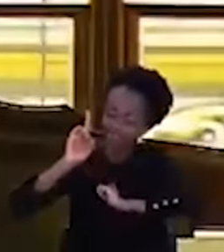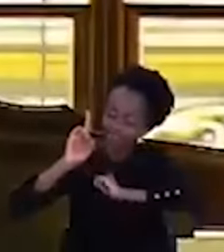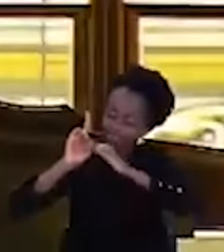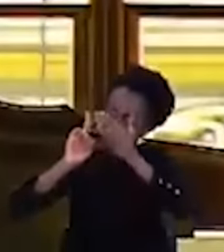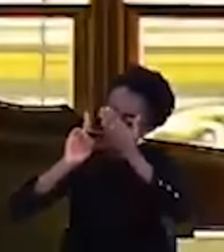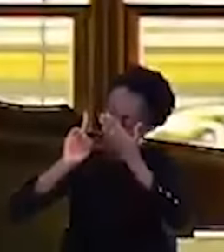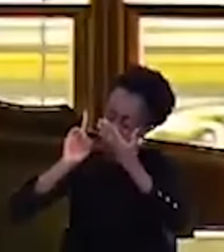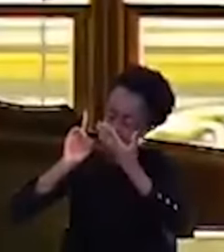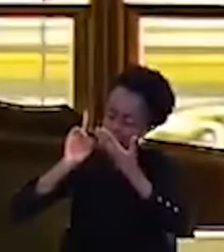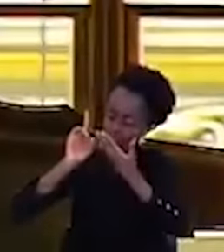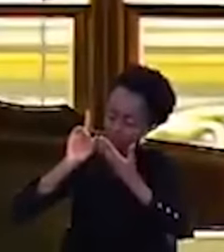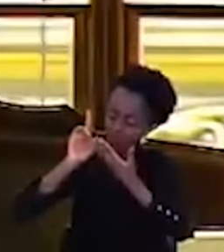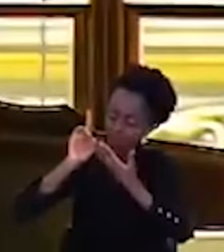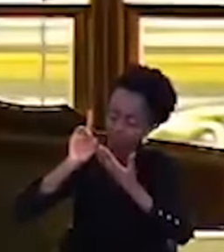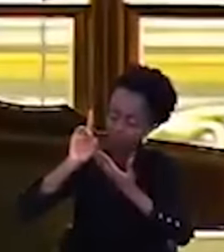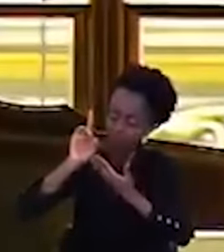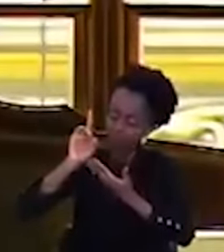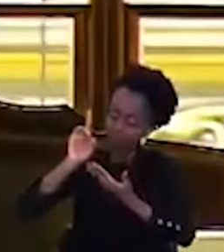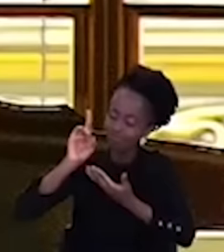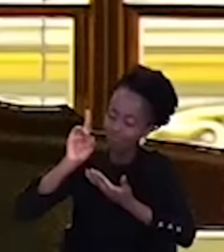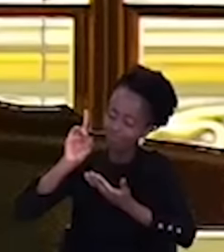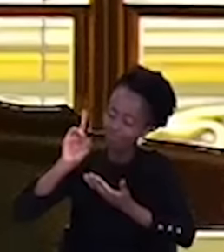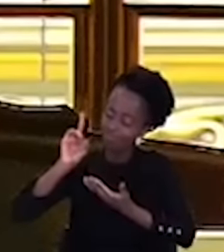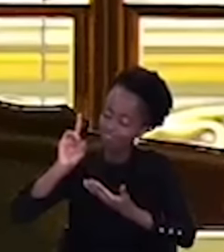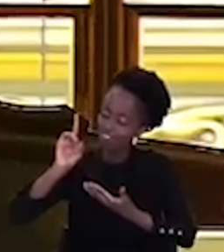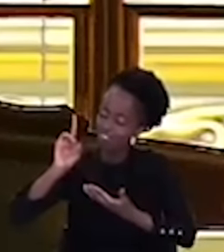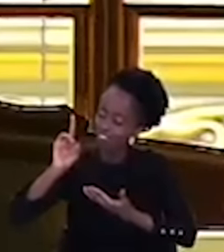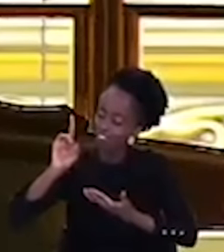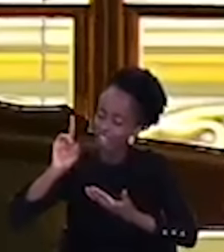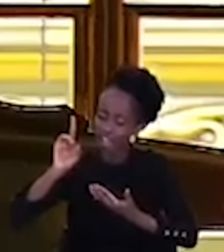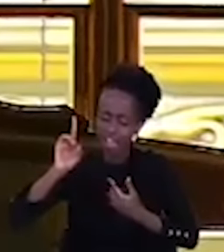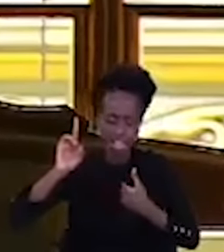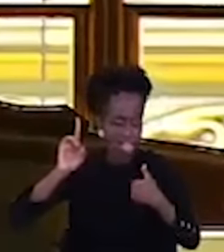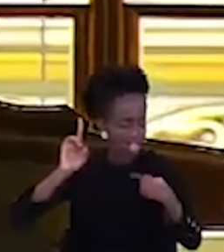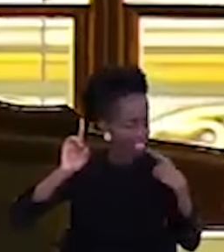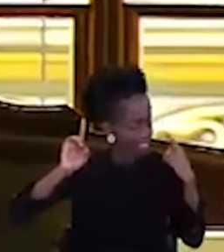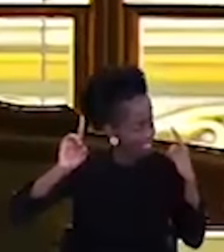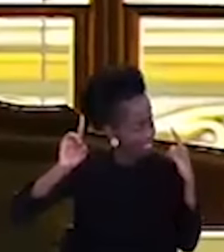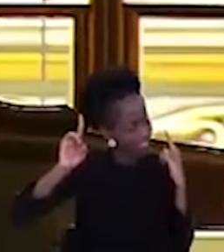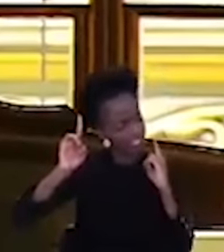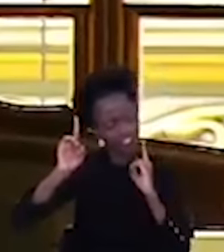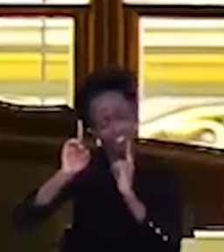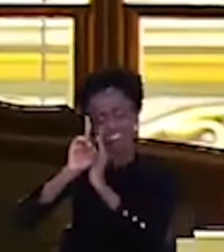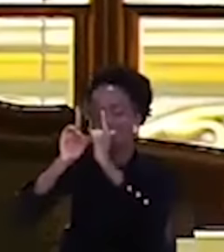encontrei. Foi hoje. O meu amor. Foi agora. Te achei, meu Jesus.